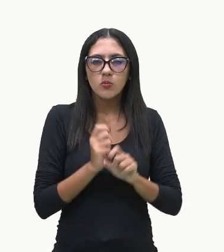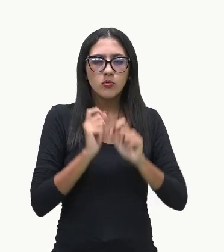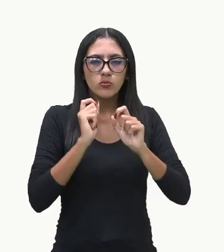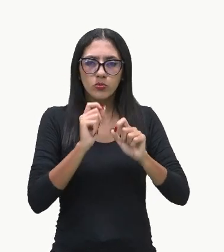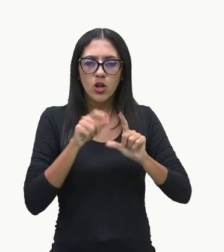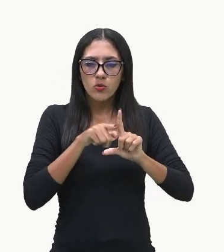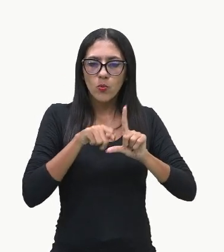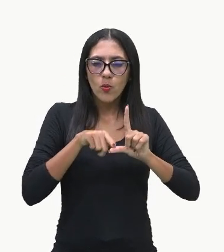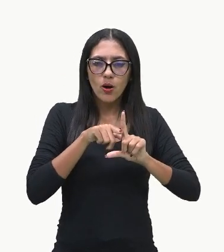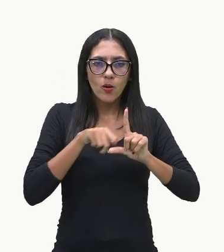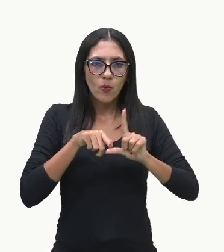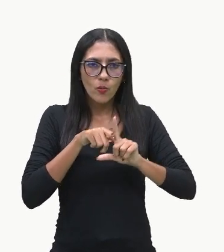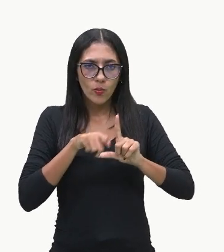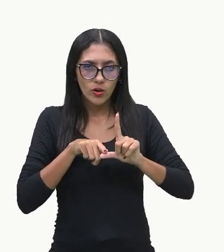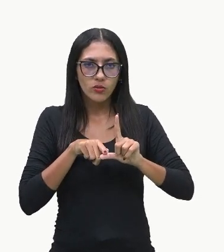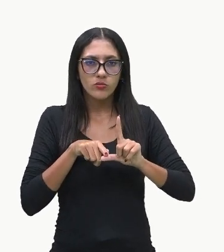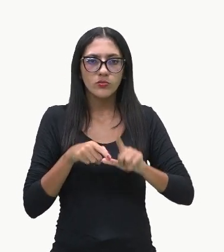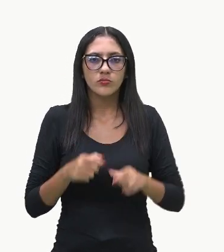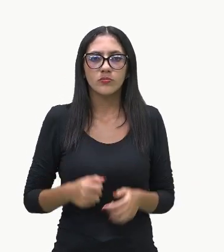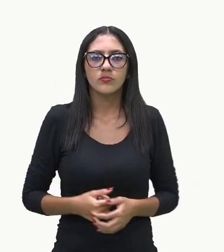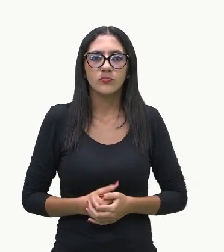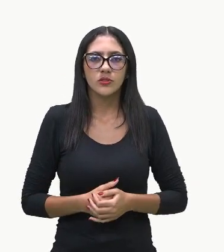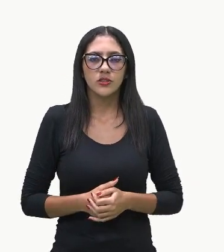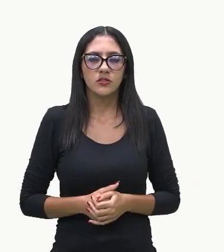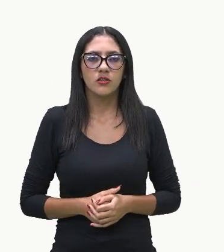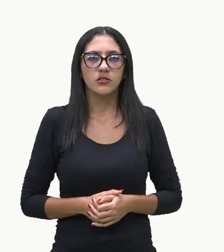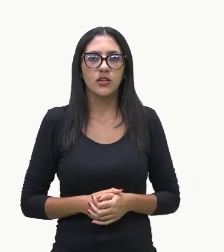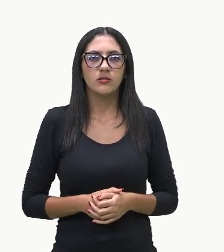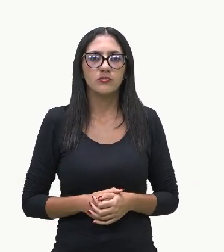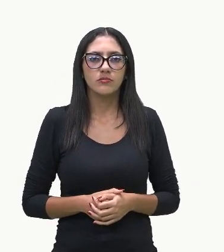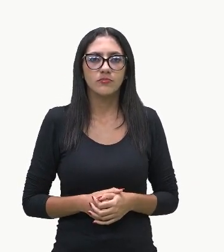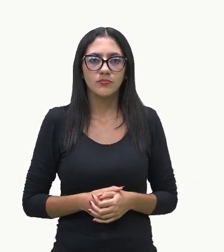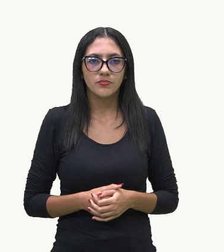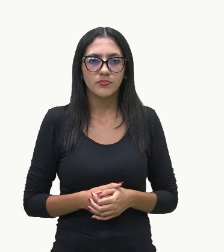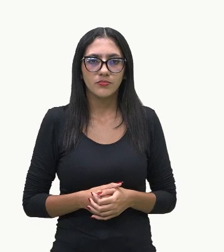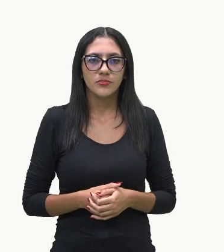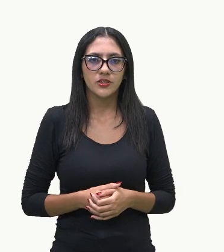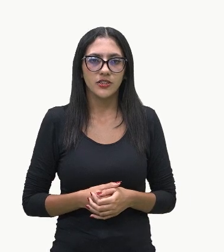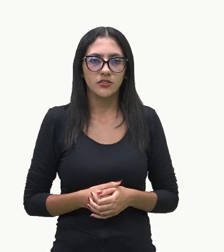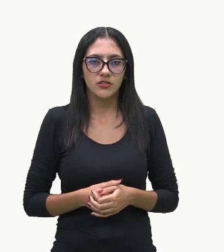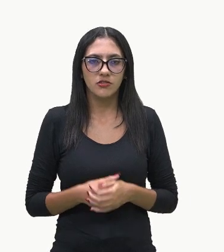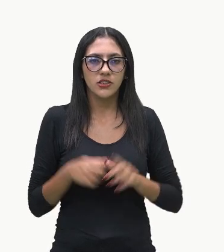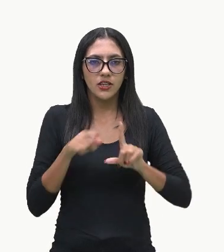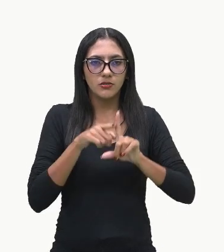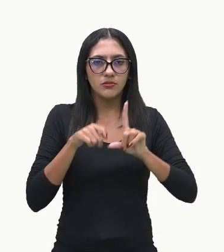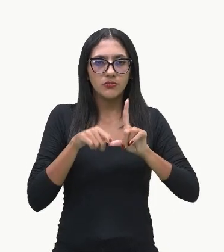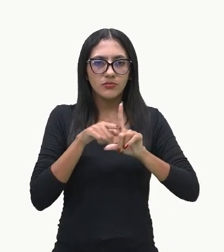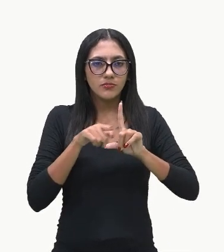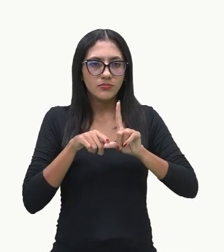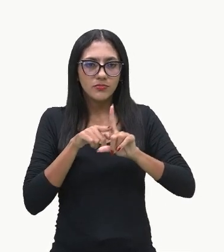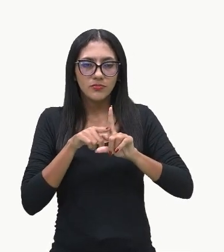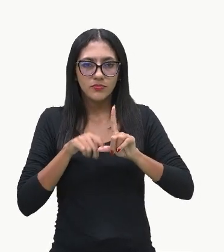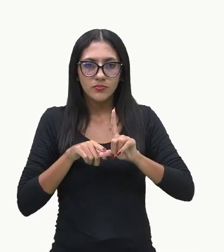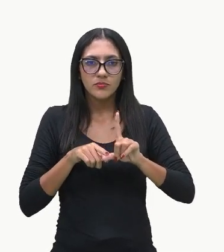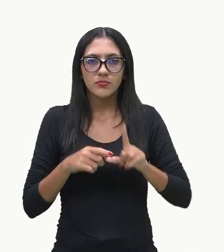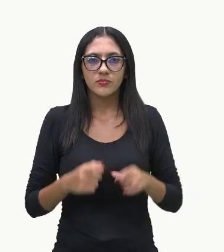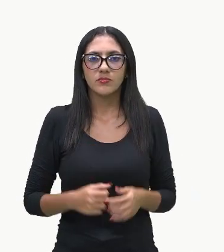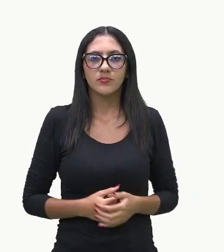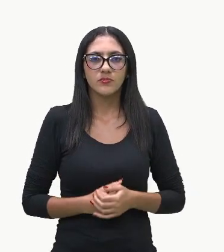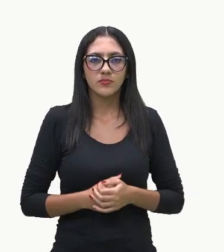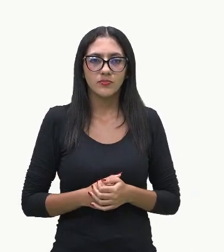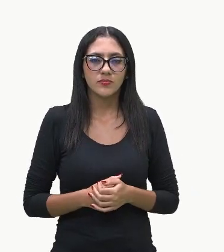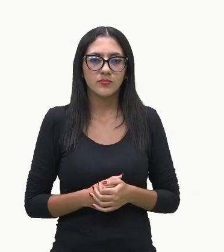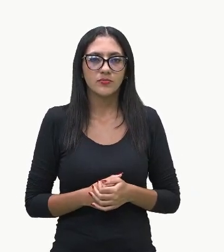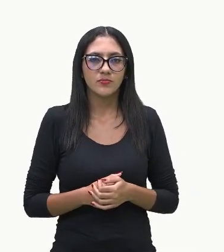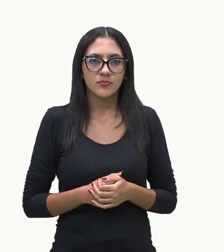é? É o grau. Tudo bem? Não esqueça disso. 3 menos 2, 1. 1 vezes 180,